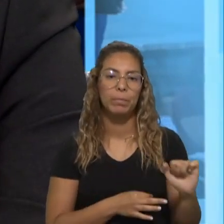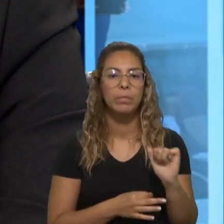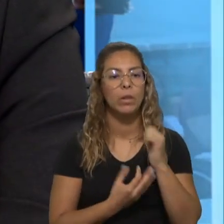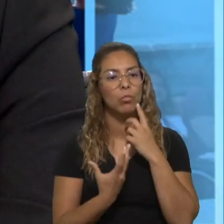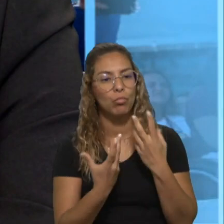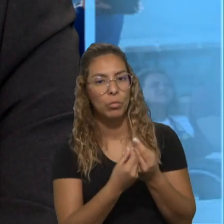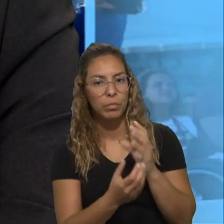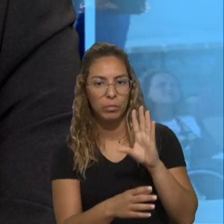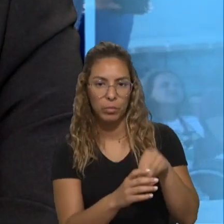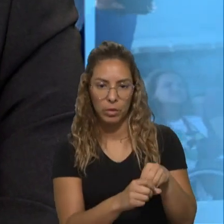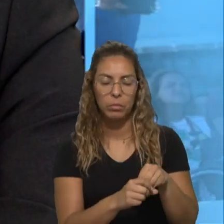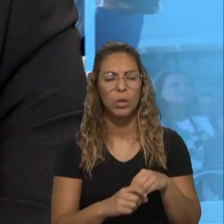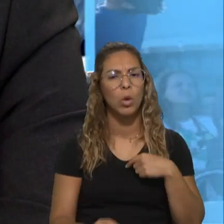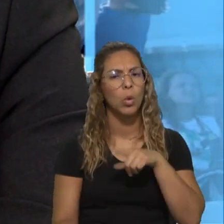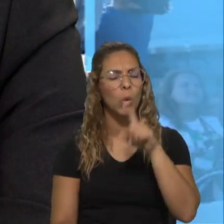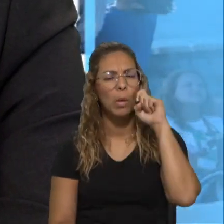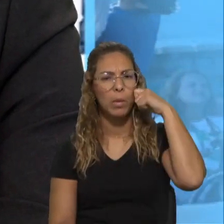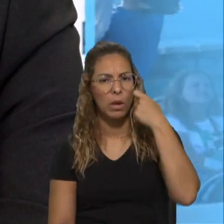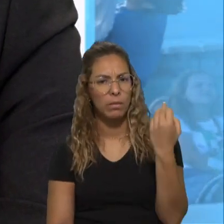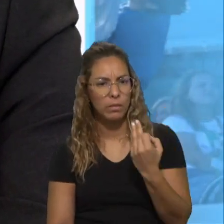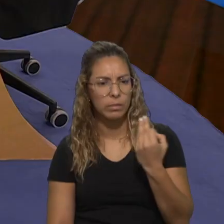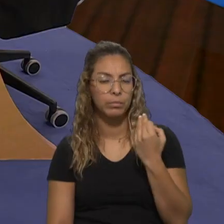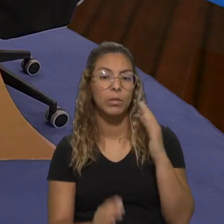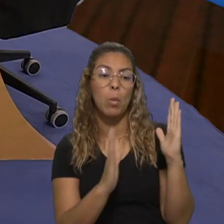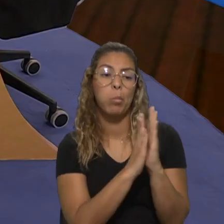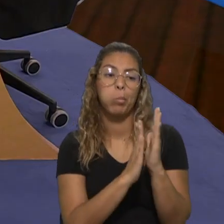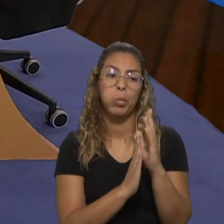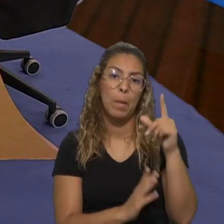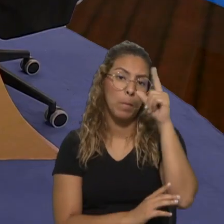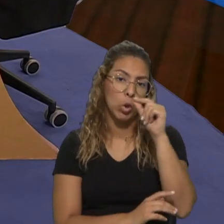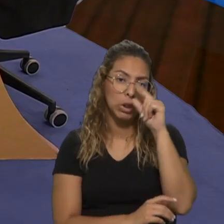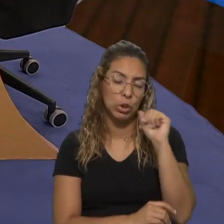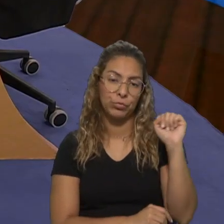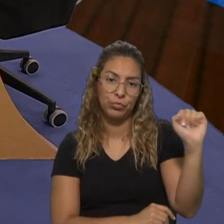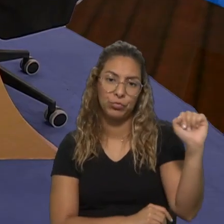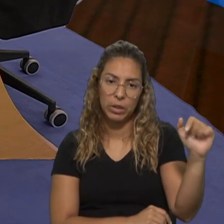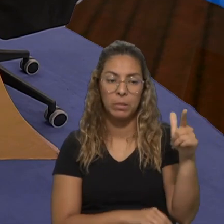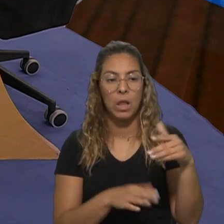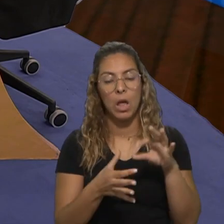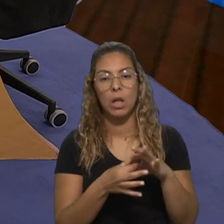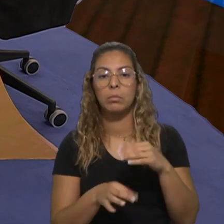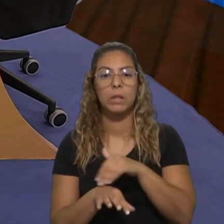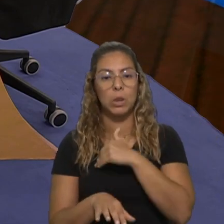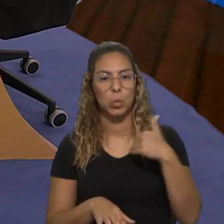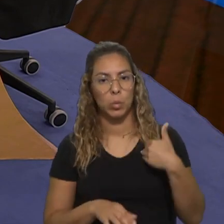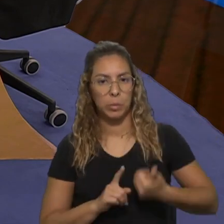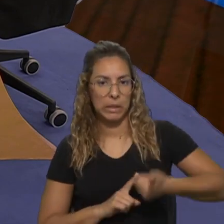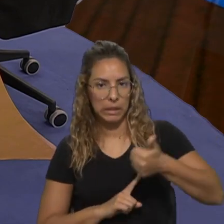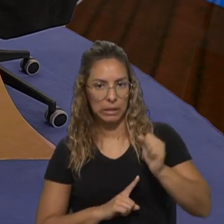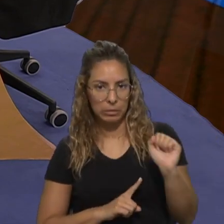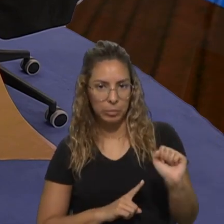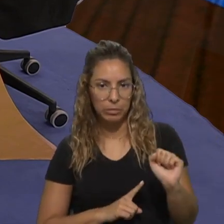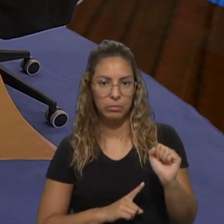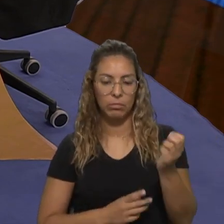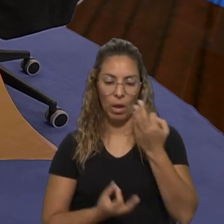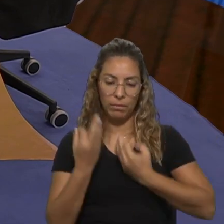experiência de esperança. Eu devo notar que o Santuário da Atalaia está muito ligado à questão da saúde, da